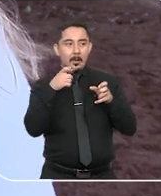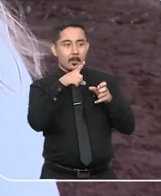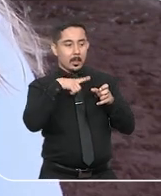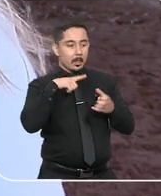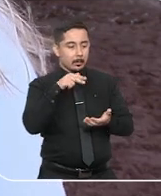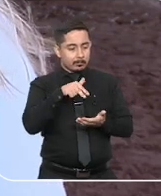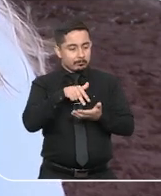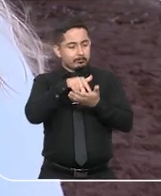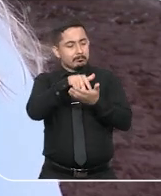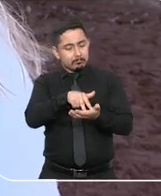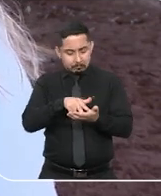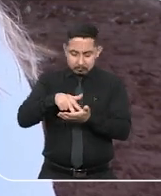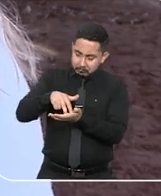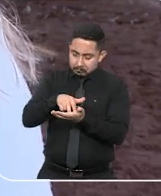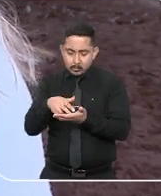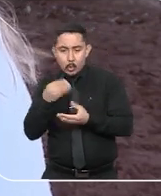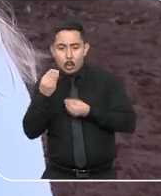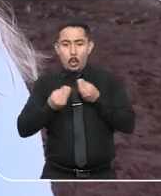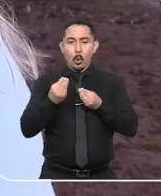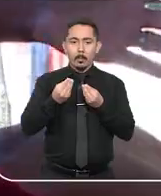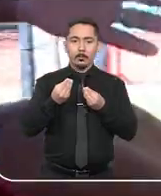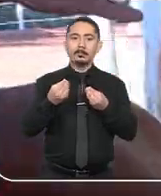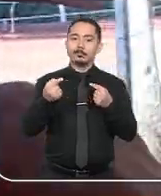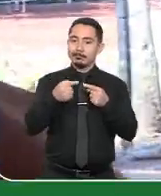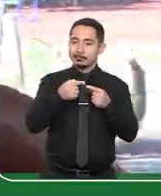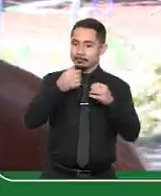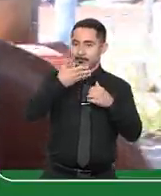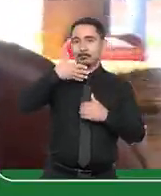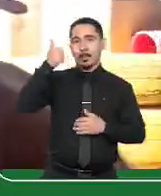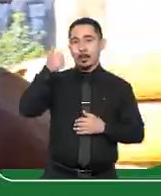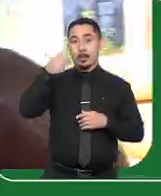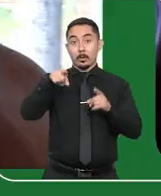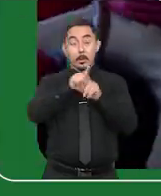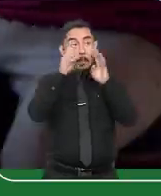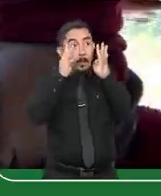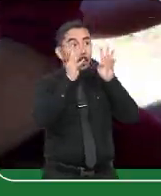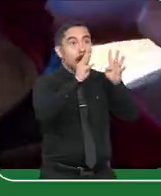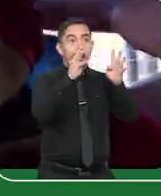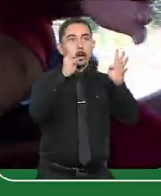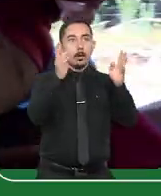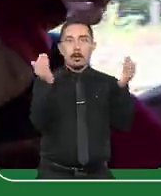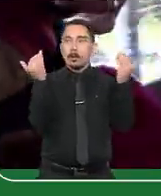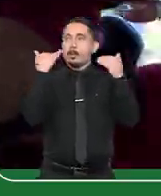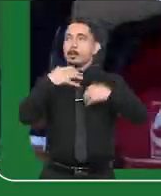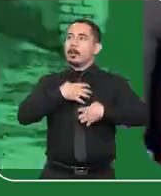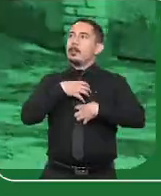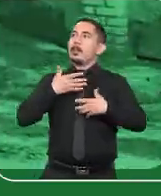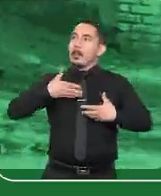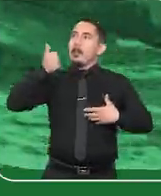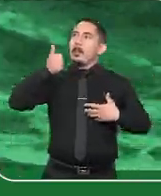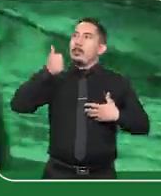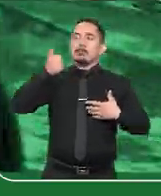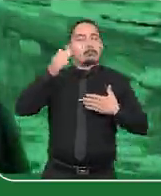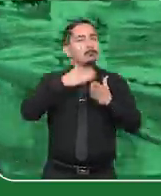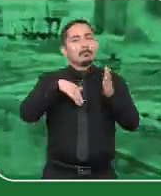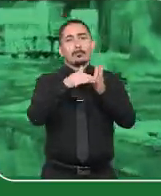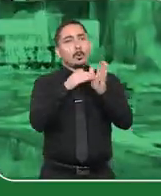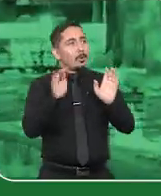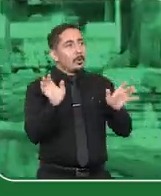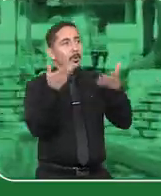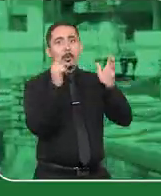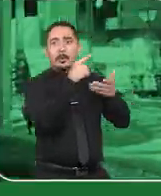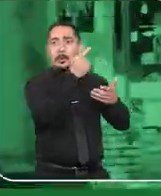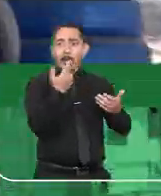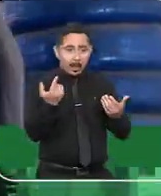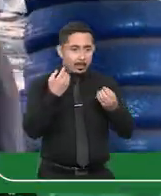da postura, né? Melhorou muito. A questão da atenção, da autoestima, é uma forma de estimular ele de uma forma